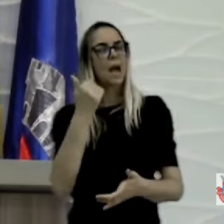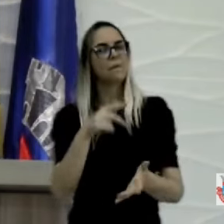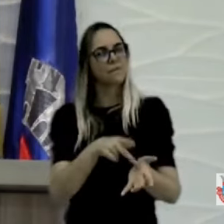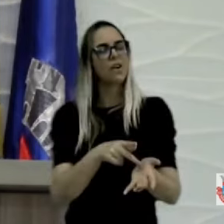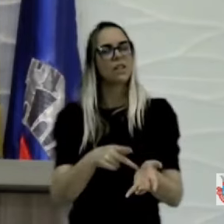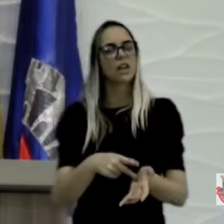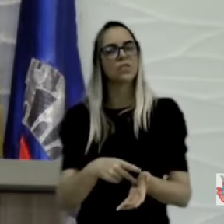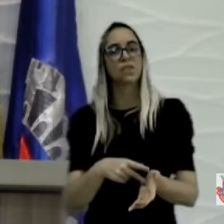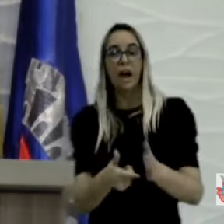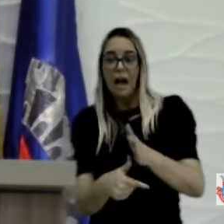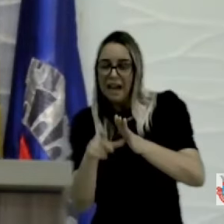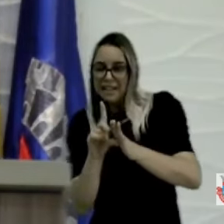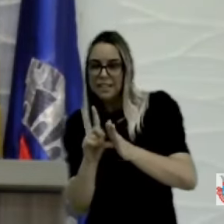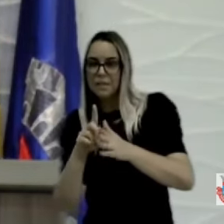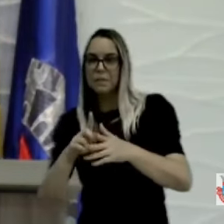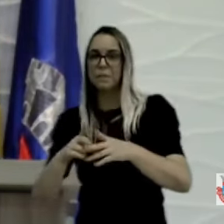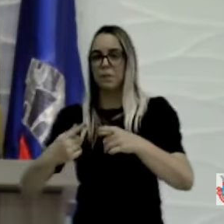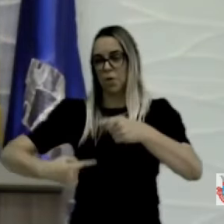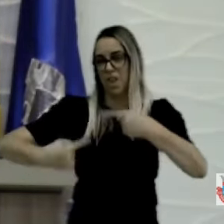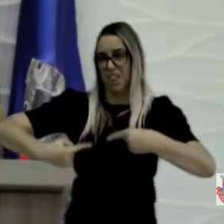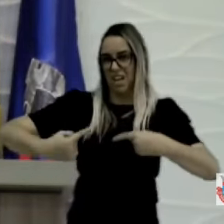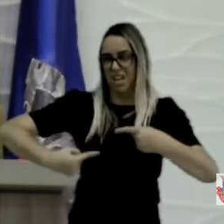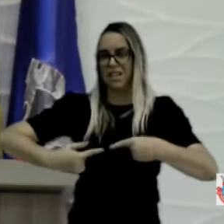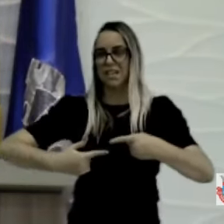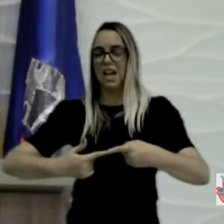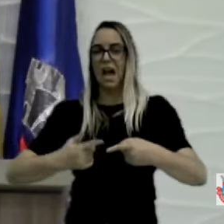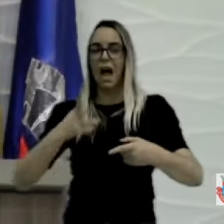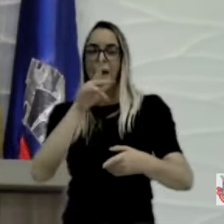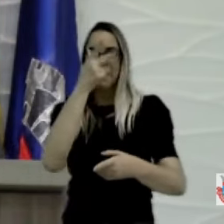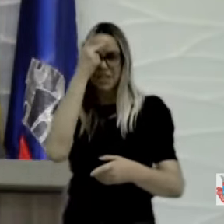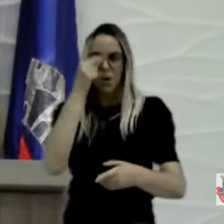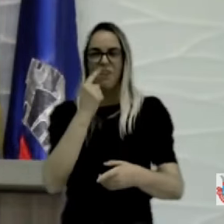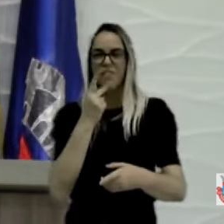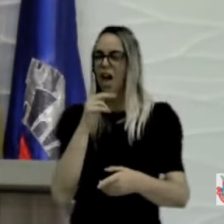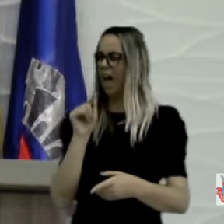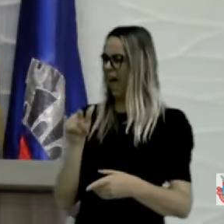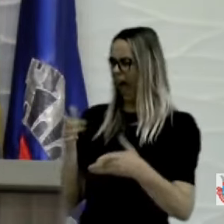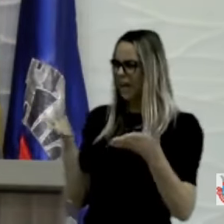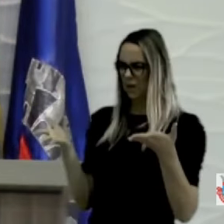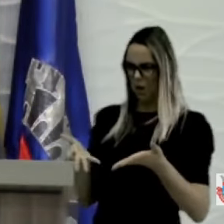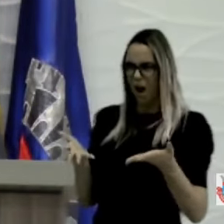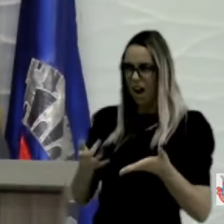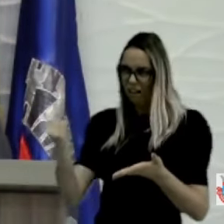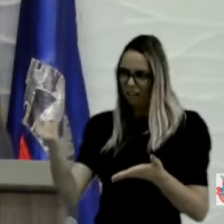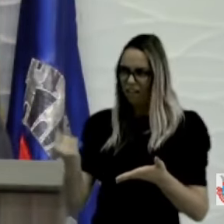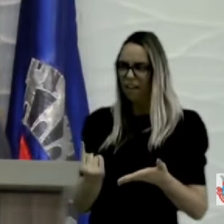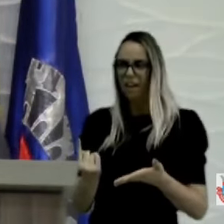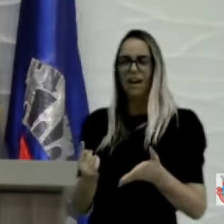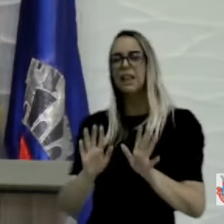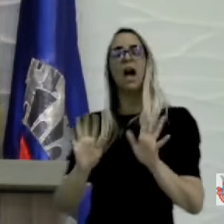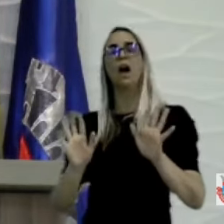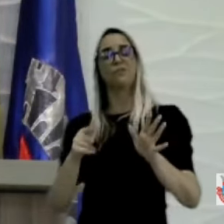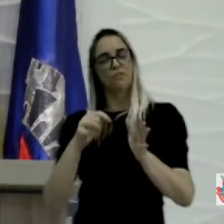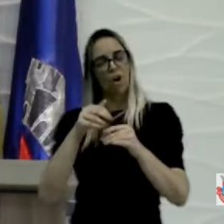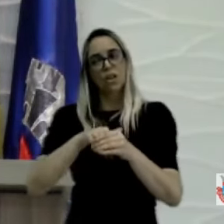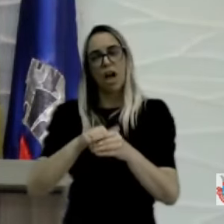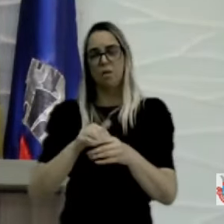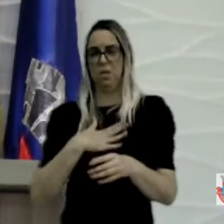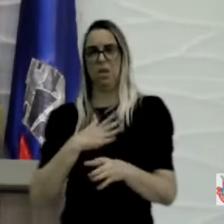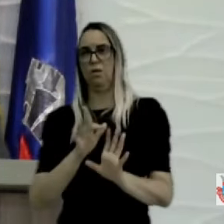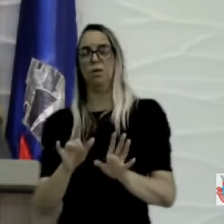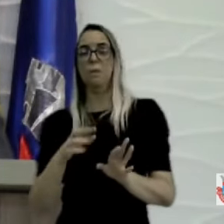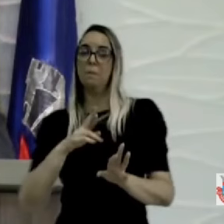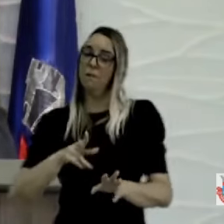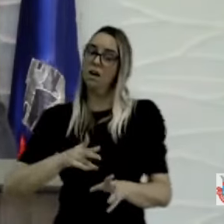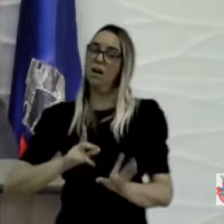passar na véspera de eleição e o cidadão dizer agora, em véspera de eleição, tu vem aparecer. E isso pode até não votar em mim, mas isso não diz não.